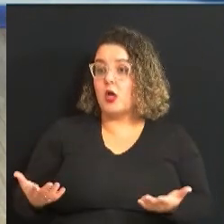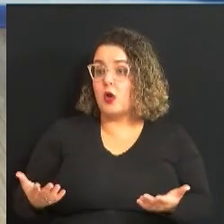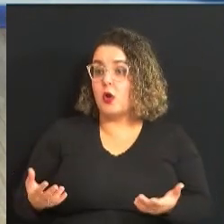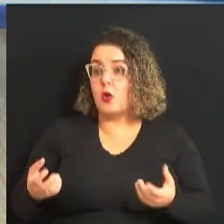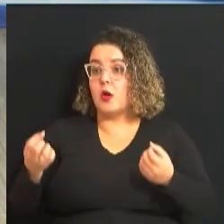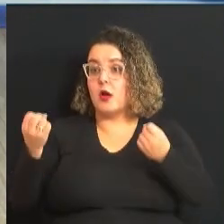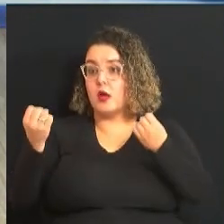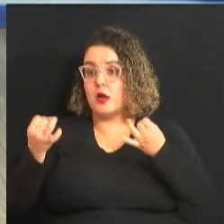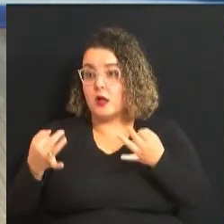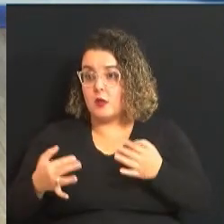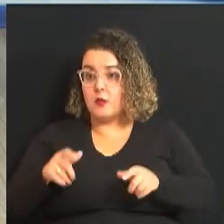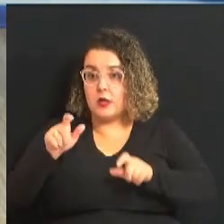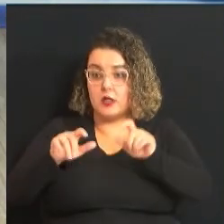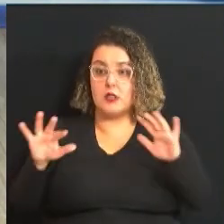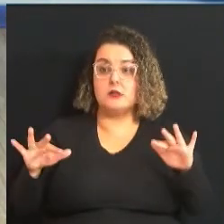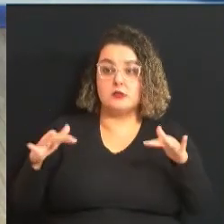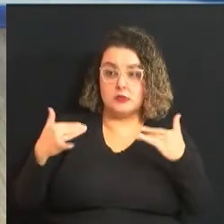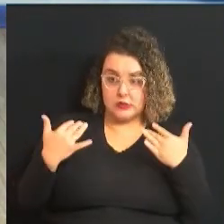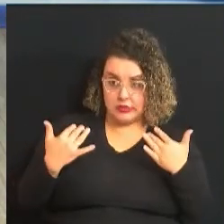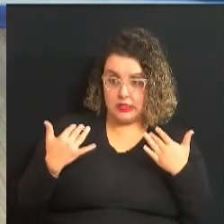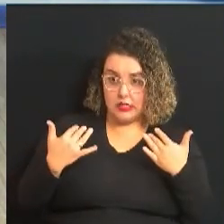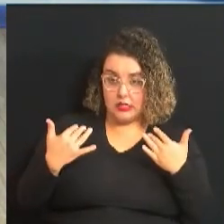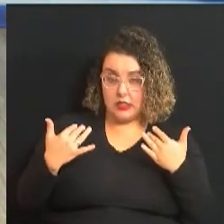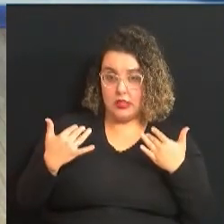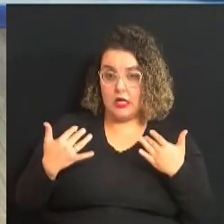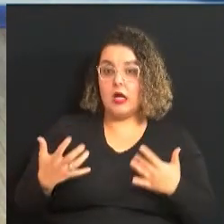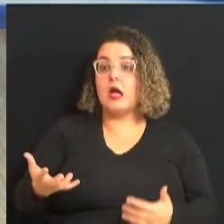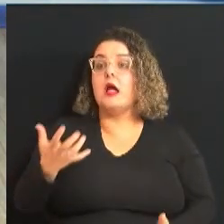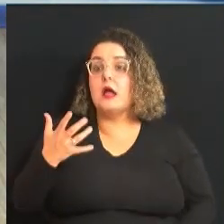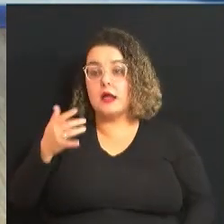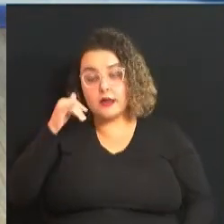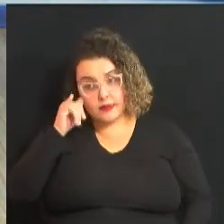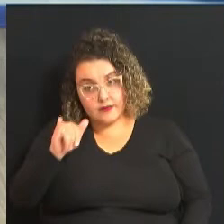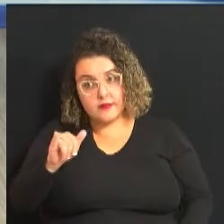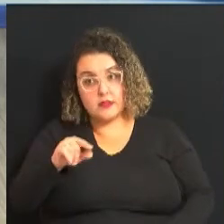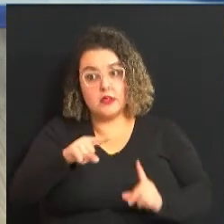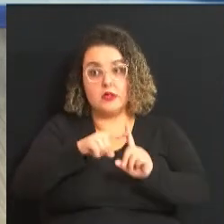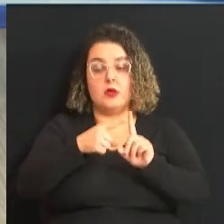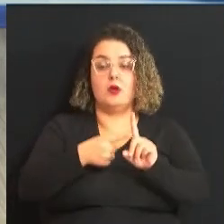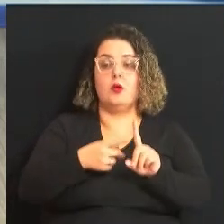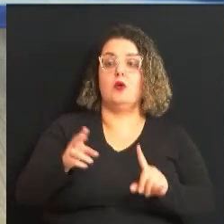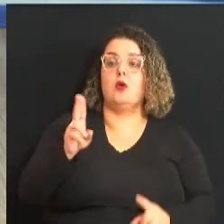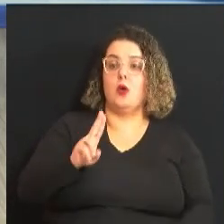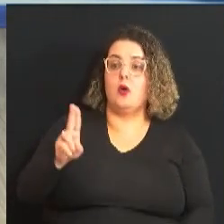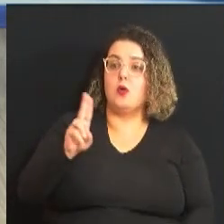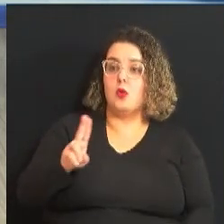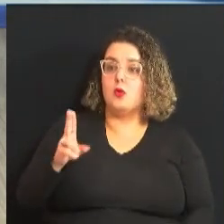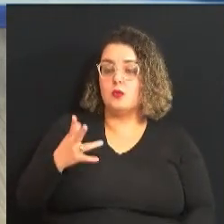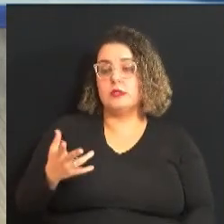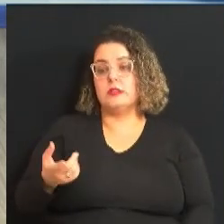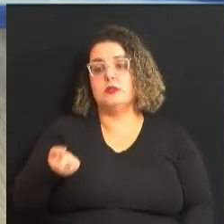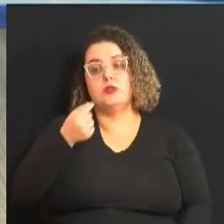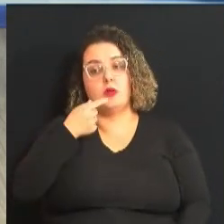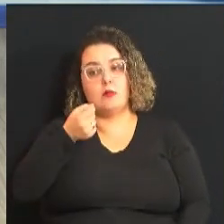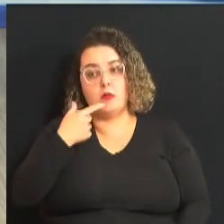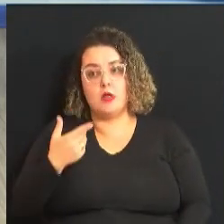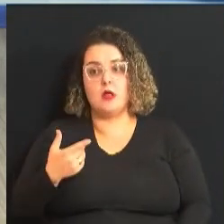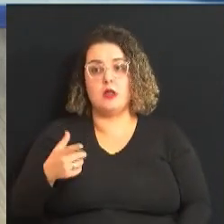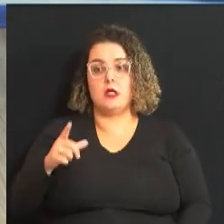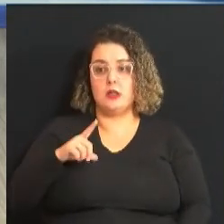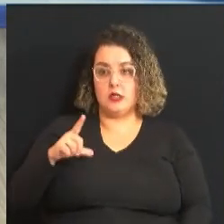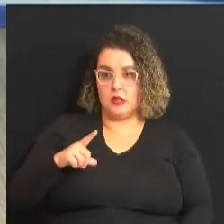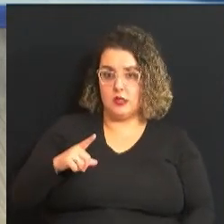quem está assistindo a gente, quer evitar a gravidez usando aí os medicamentos, os métodos que existem, os